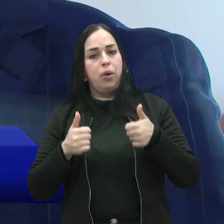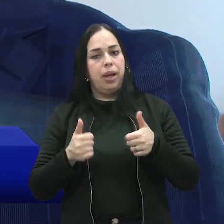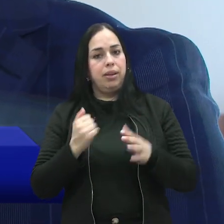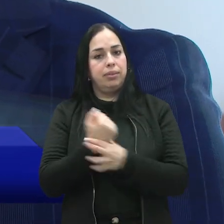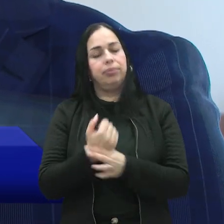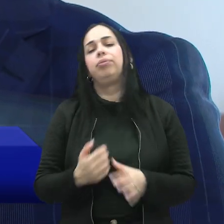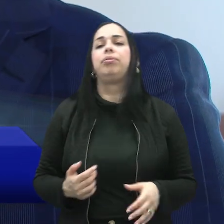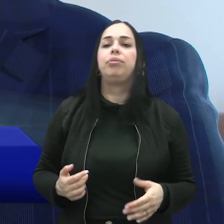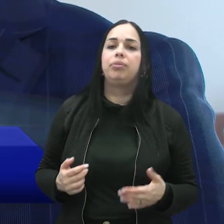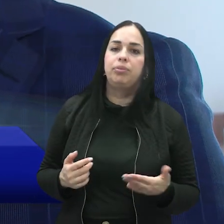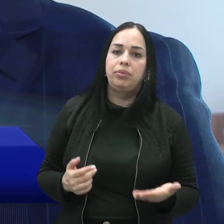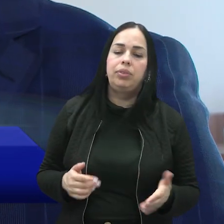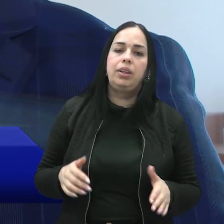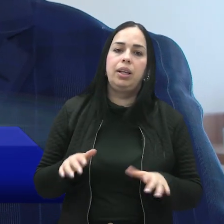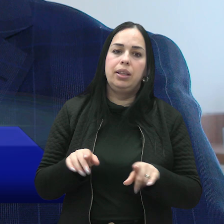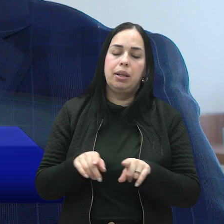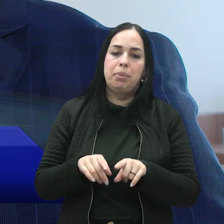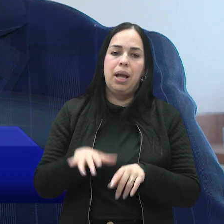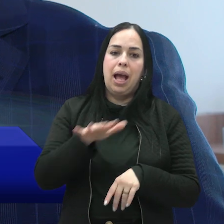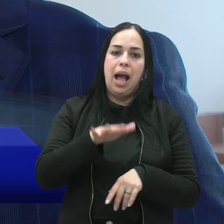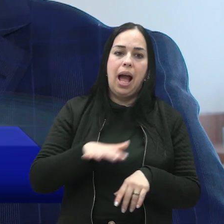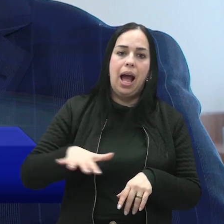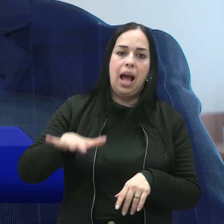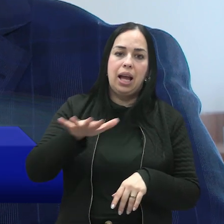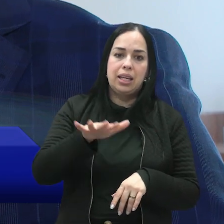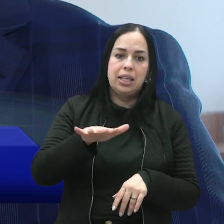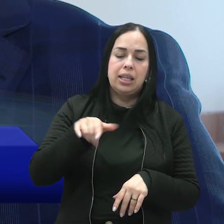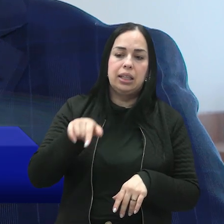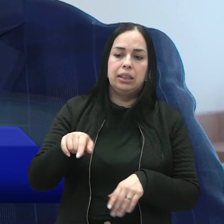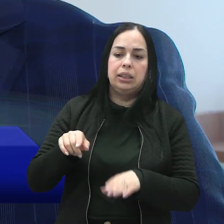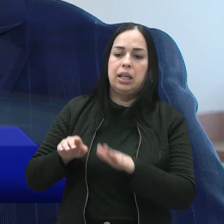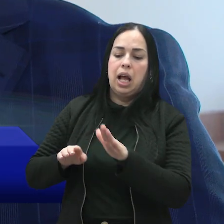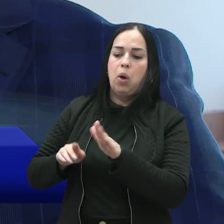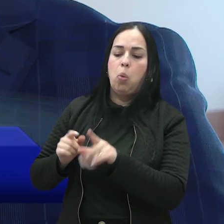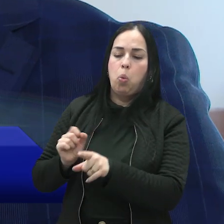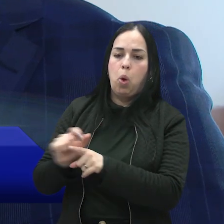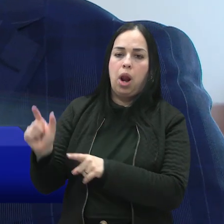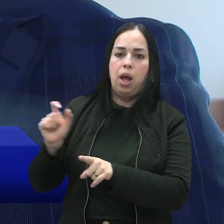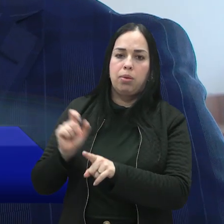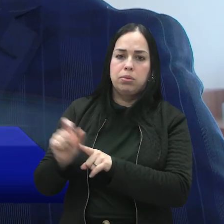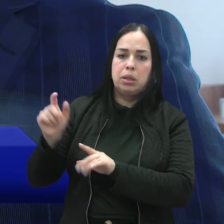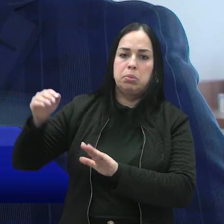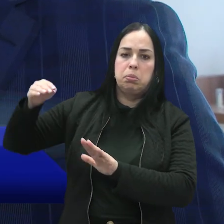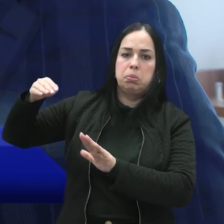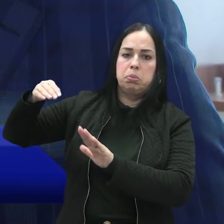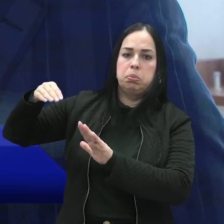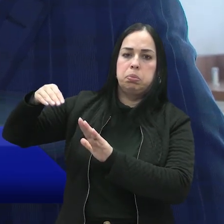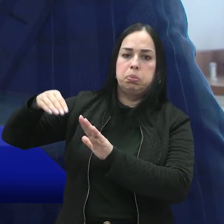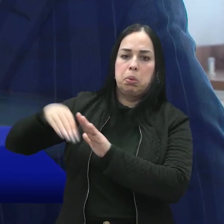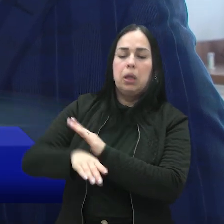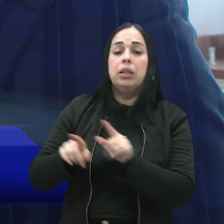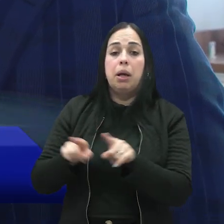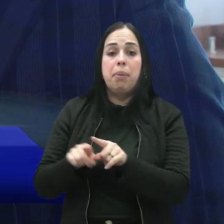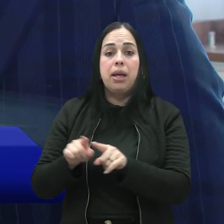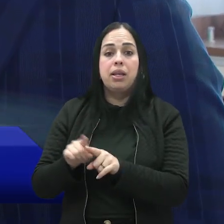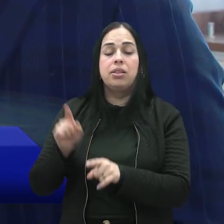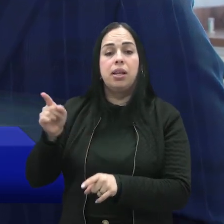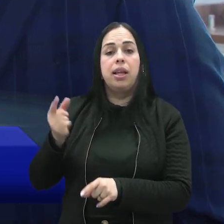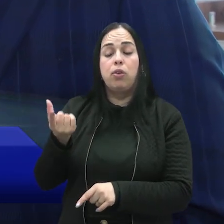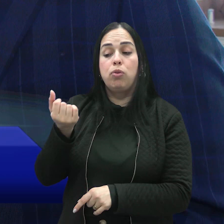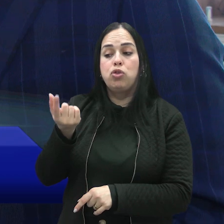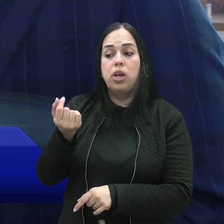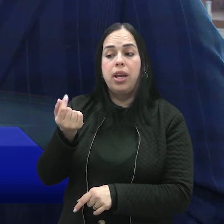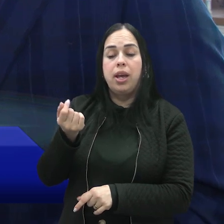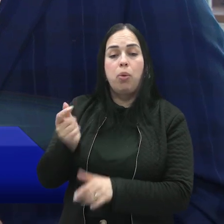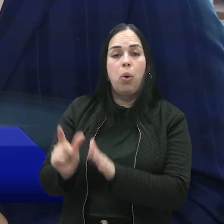nesse sentido. Tá? E a gente teve na região a questão do aluguel, que registrou bastante depósito calção. Muita